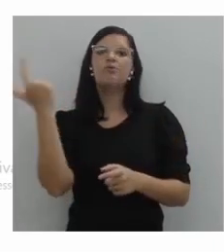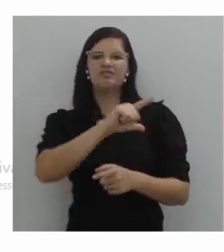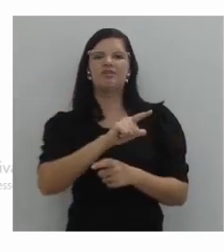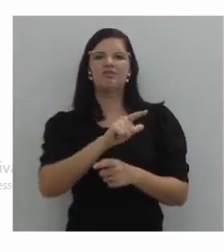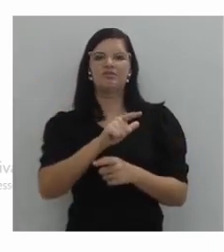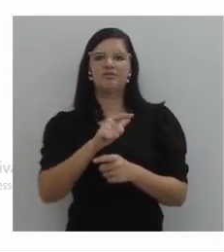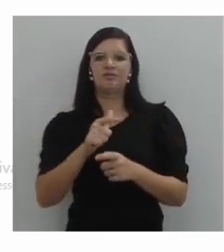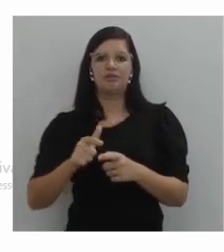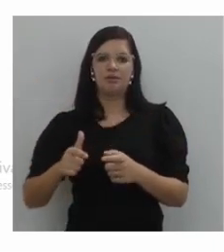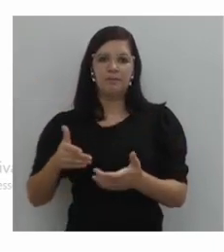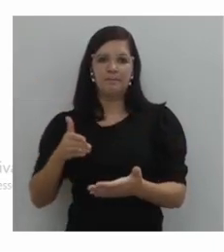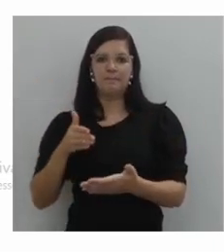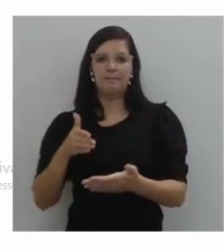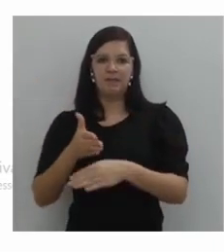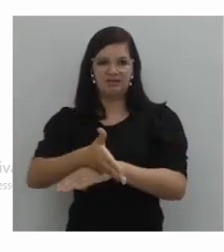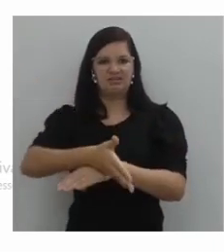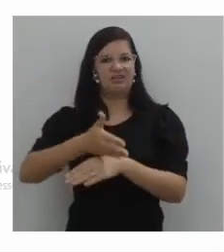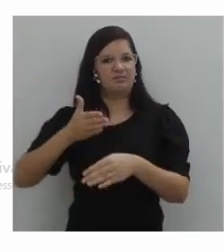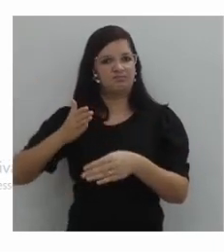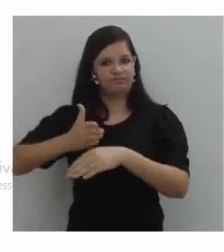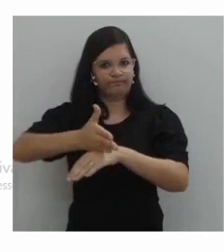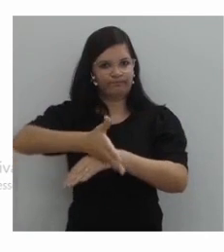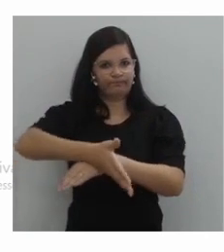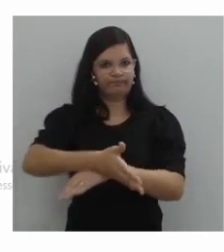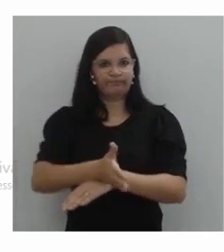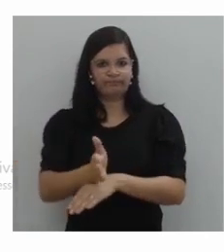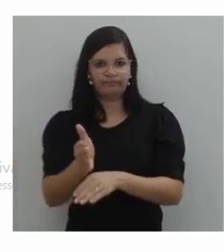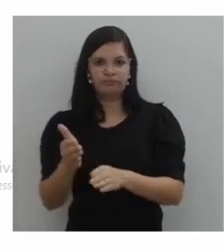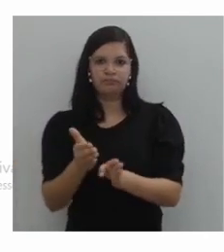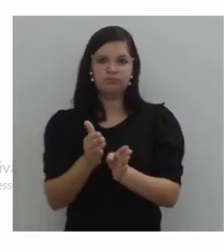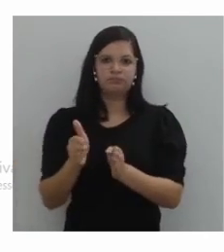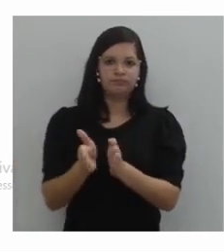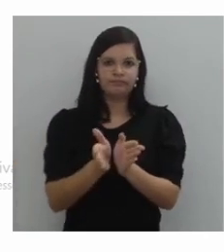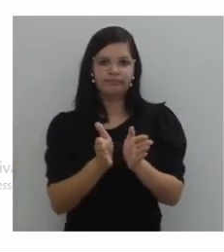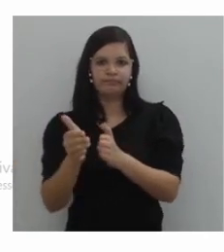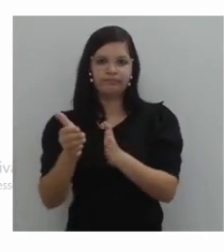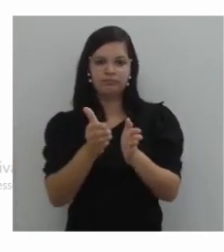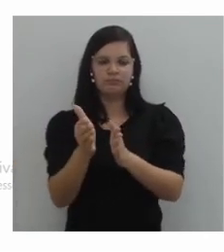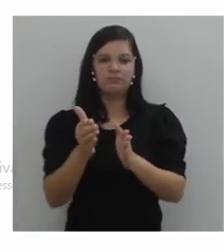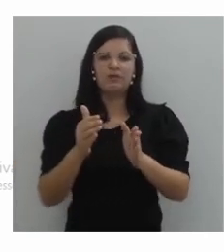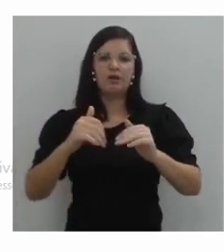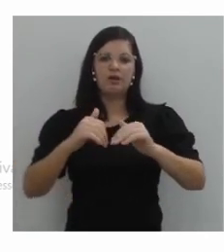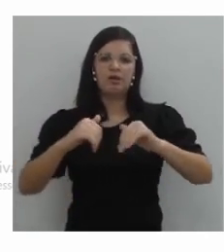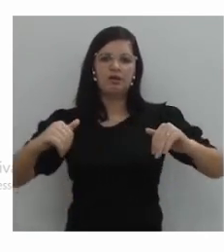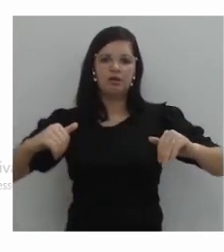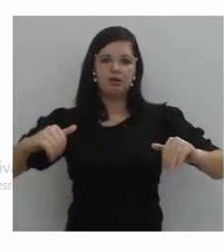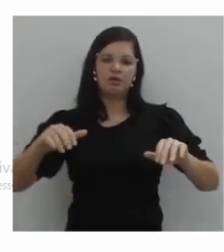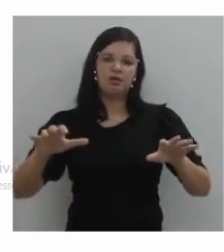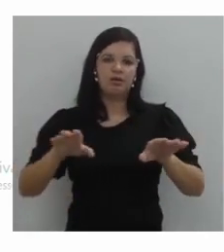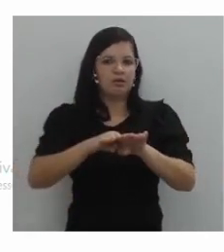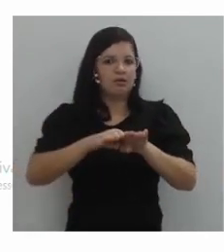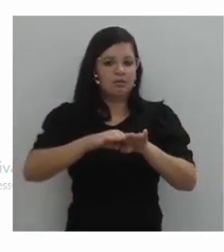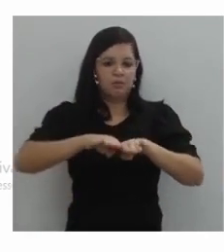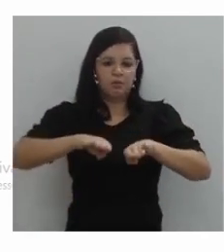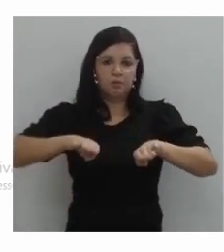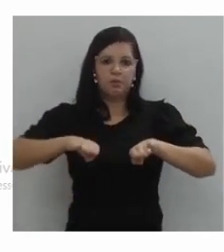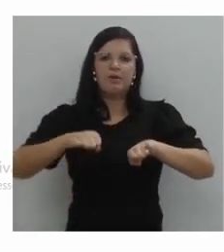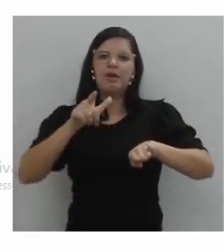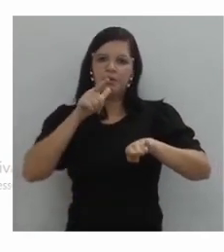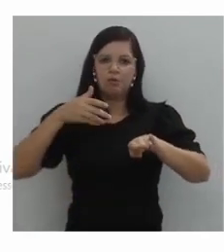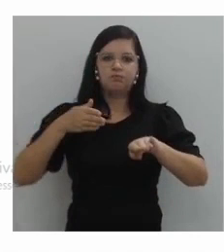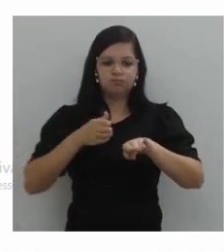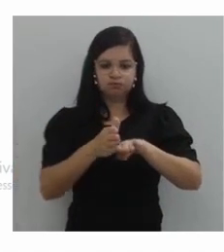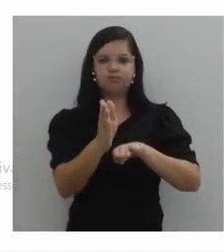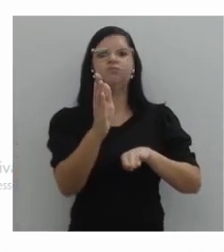ela consegue ultrapassar esses espaços aí, deixados por algum tipo de atividade ou geológica ou algum tipo